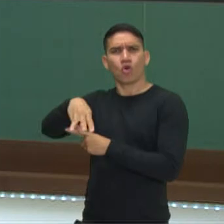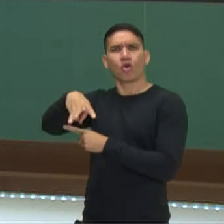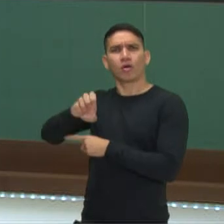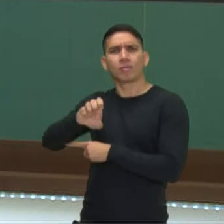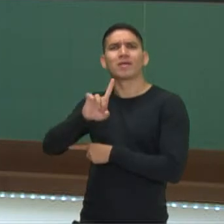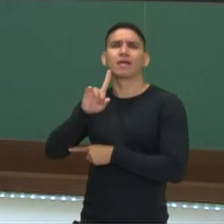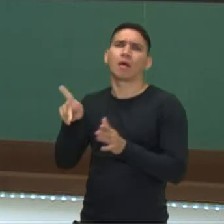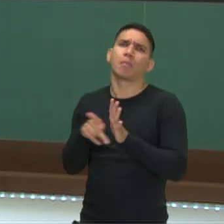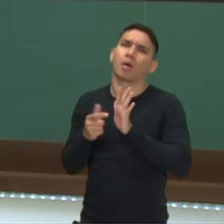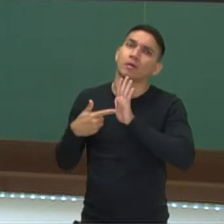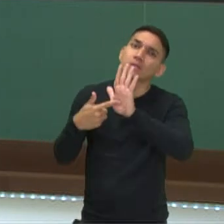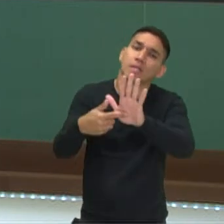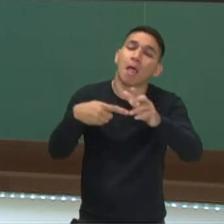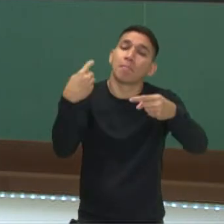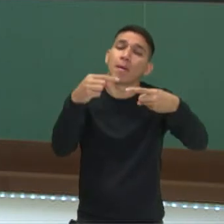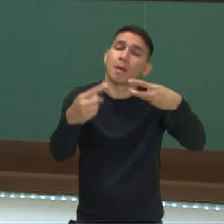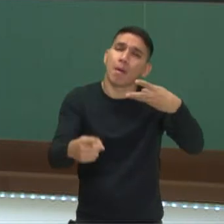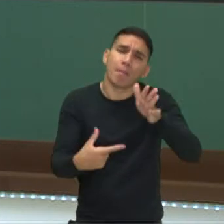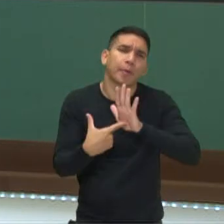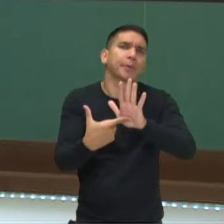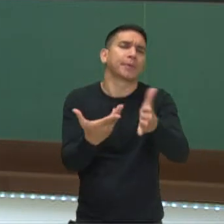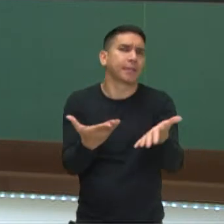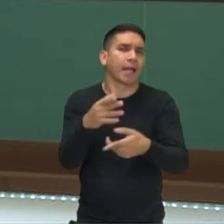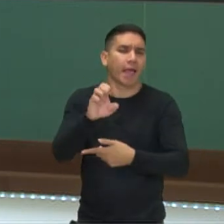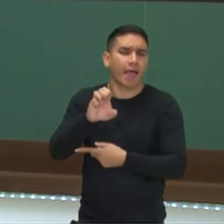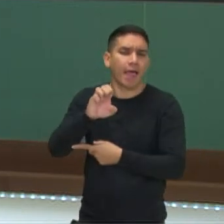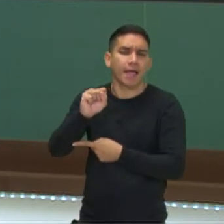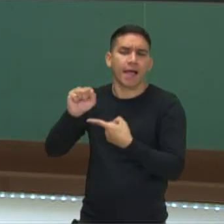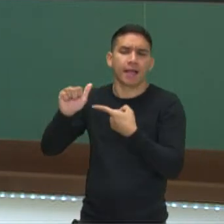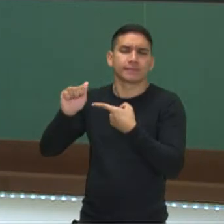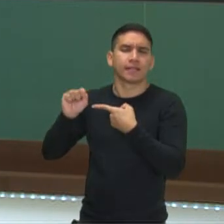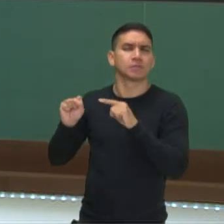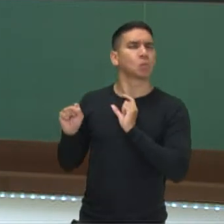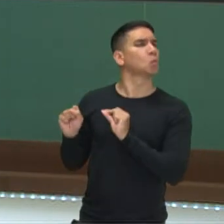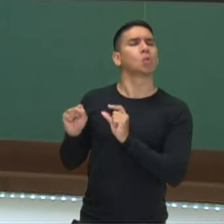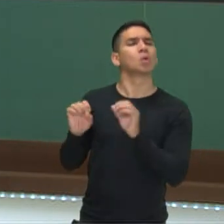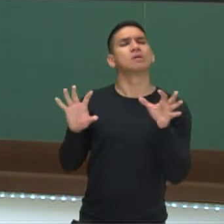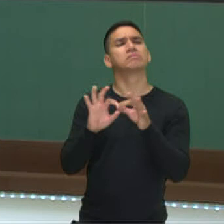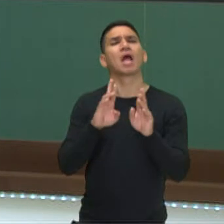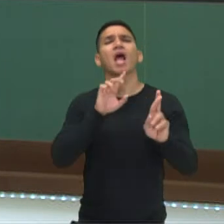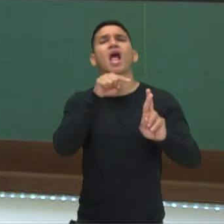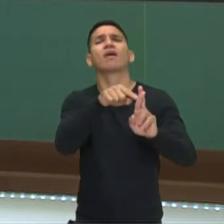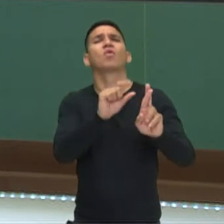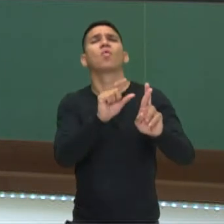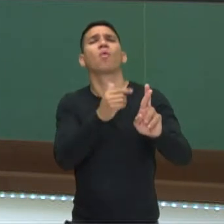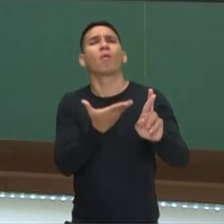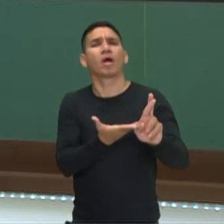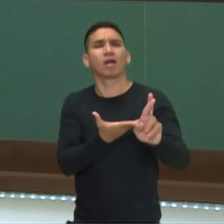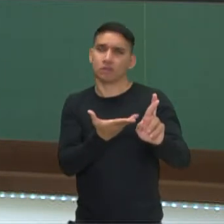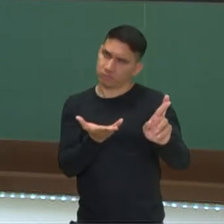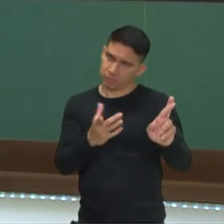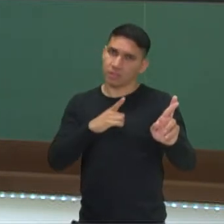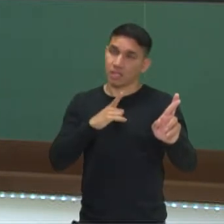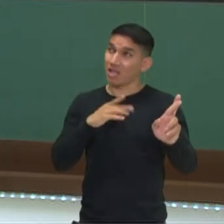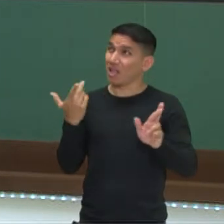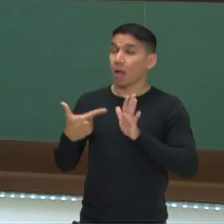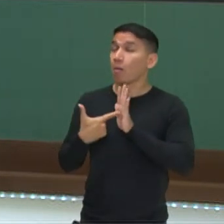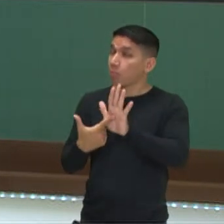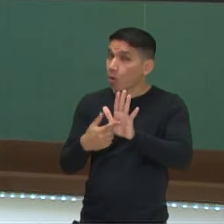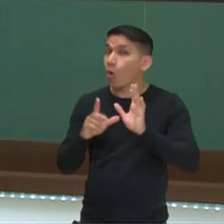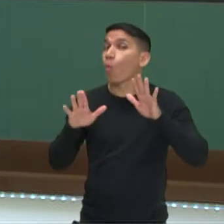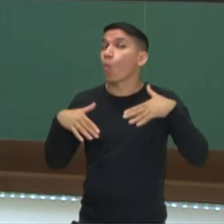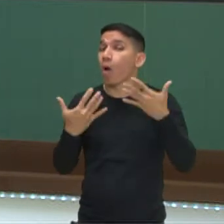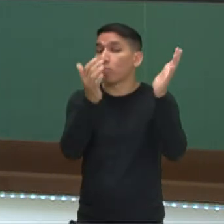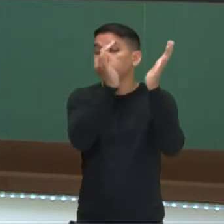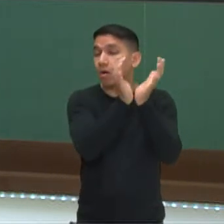o nome já diz, né? Ele serve para demonstrar. Esta, este, aquele, aquela, aquilo, isto. Isso faz parte da